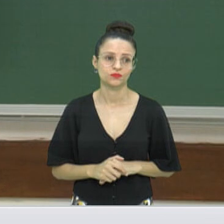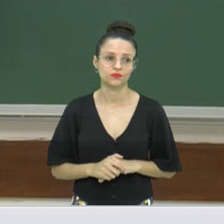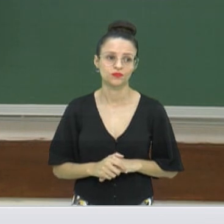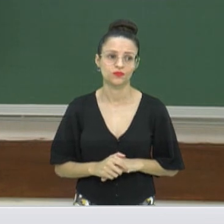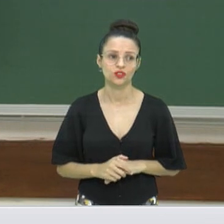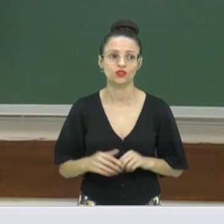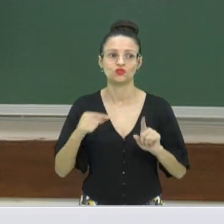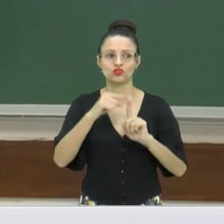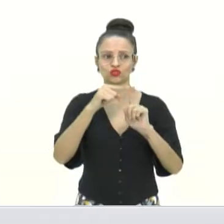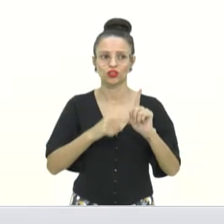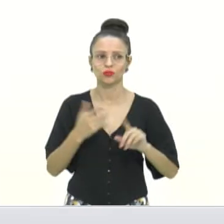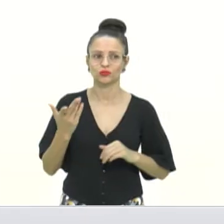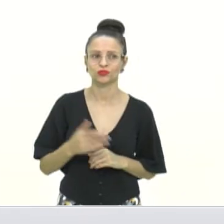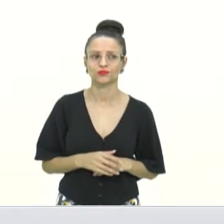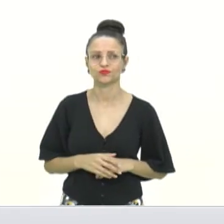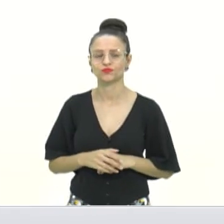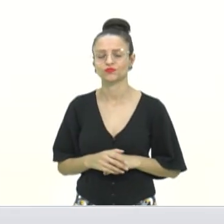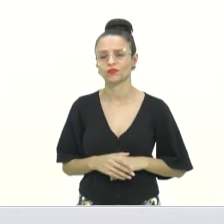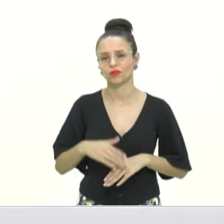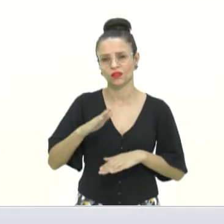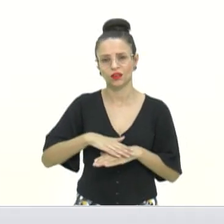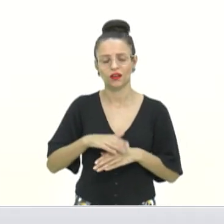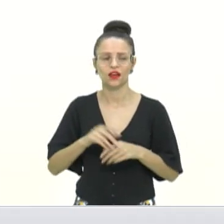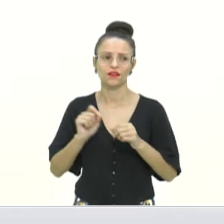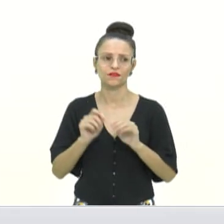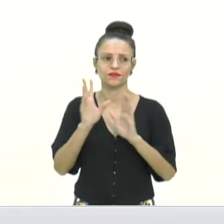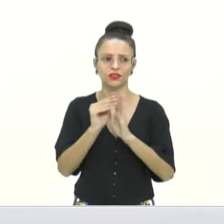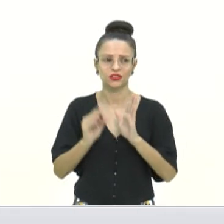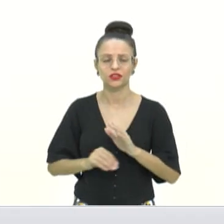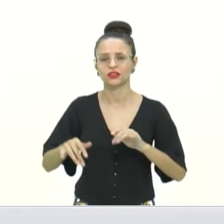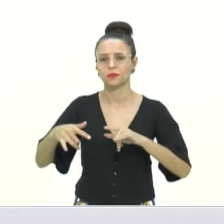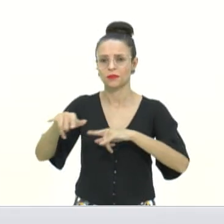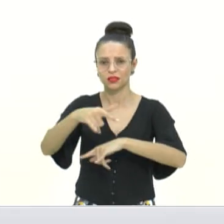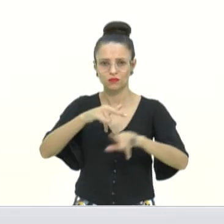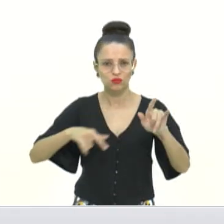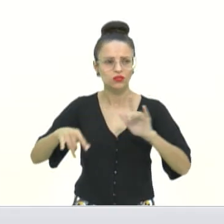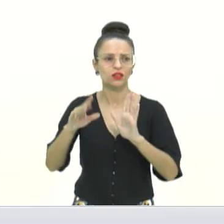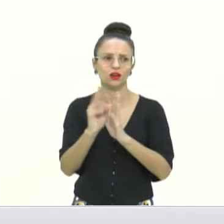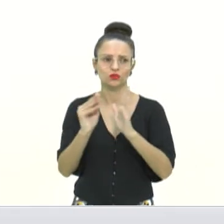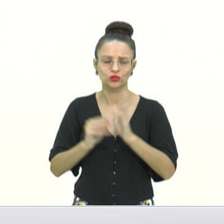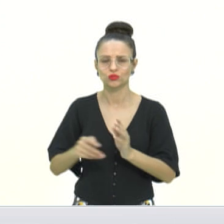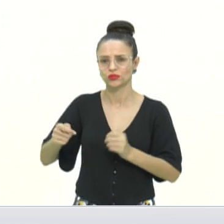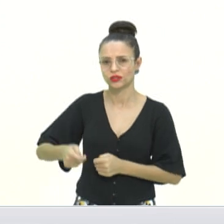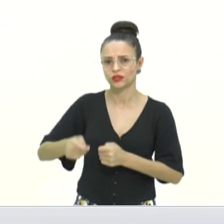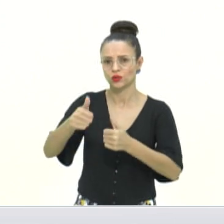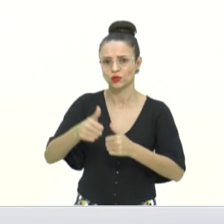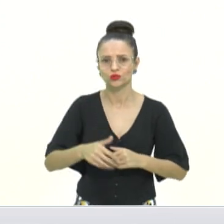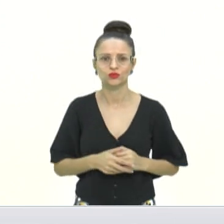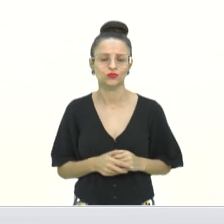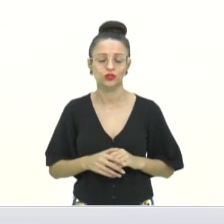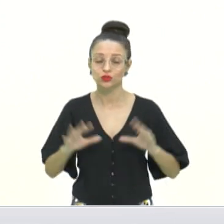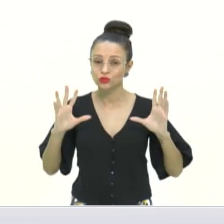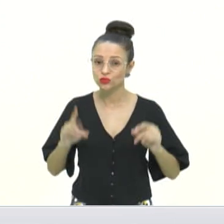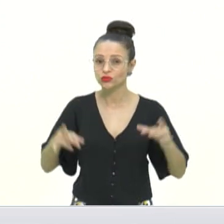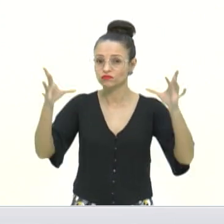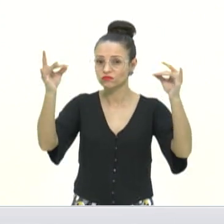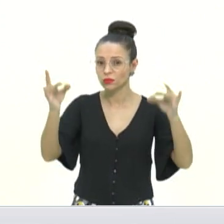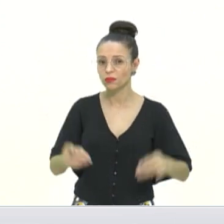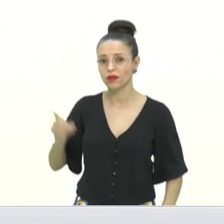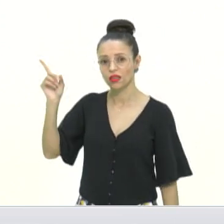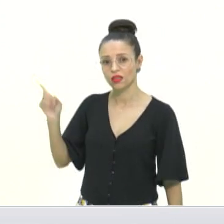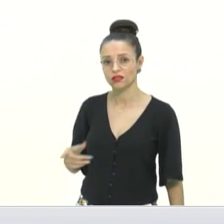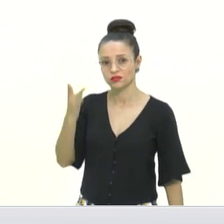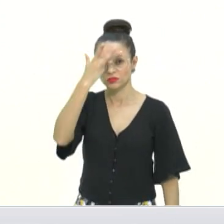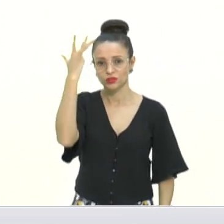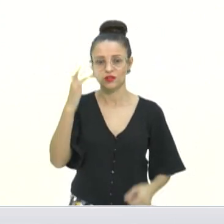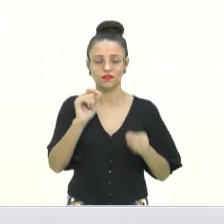Alguns tipos de fake news: conteúdo fabricado, conteúdo manipulado, conteúdo enganoso. Tudo isso as pessoas podem